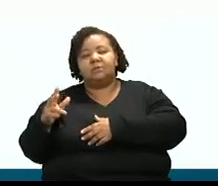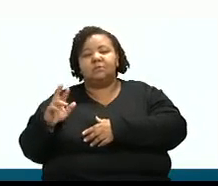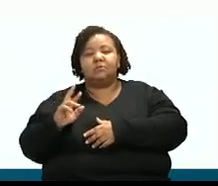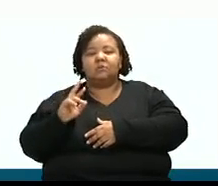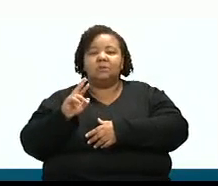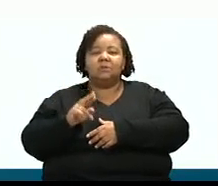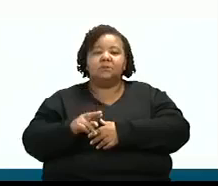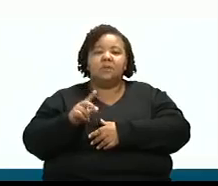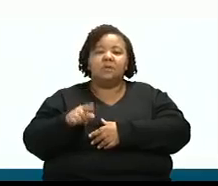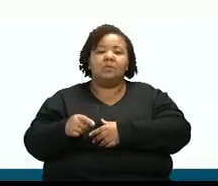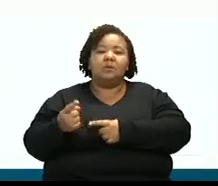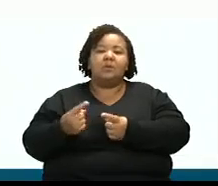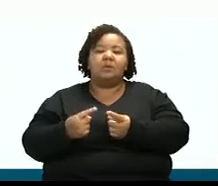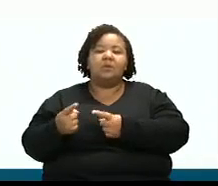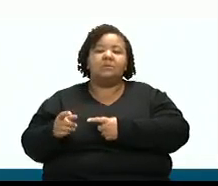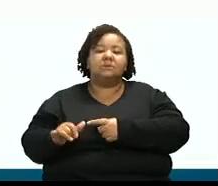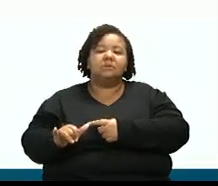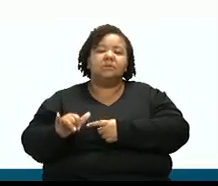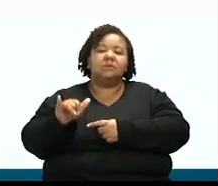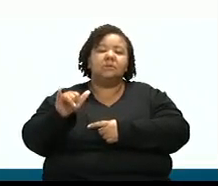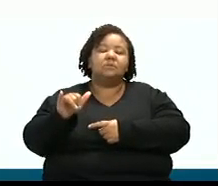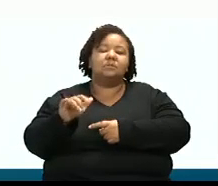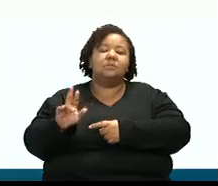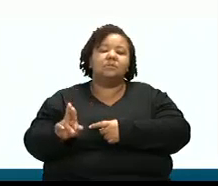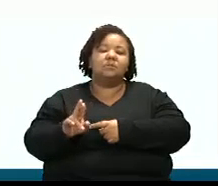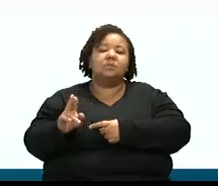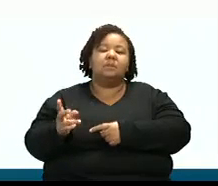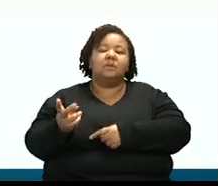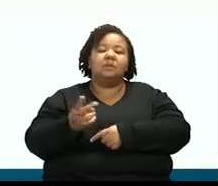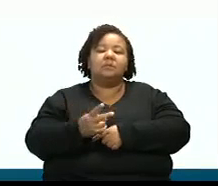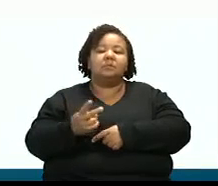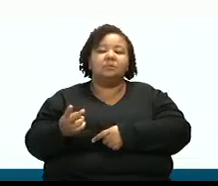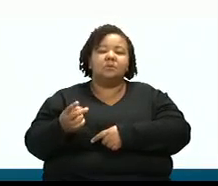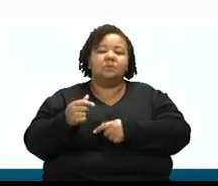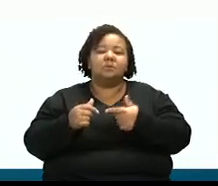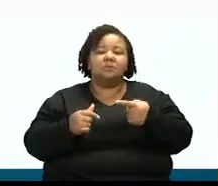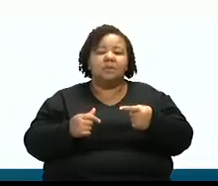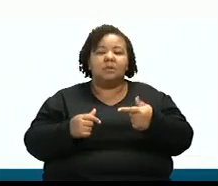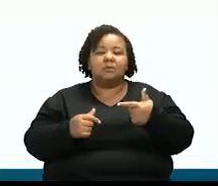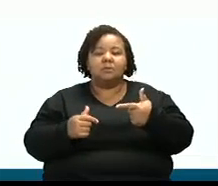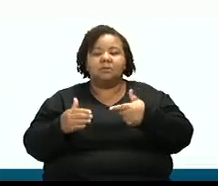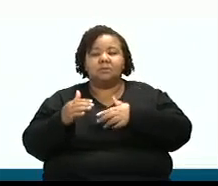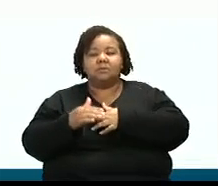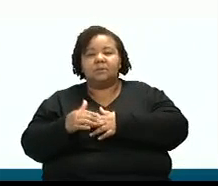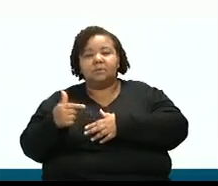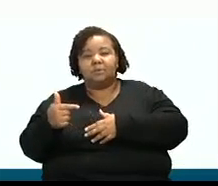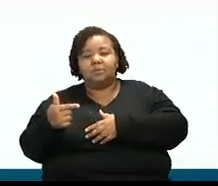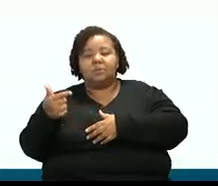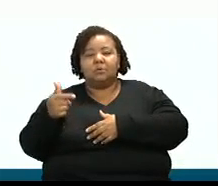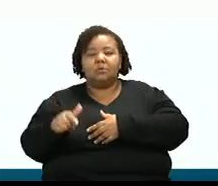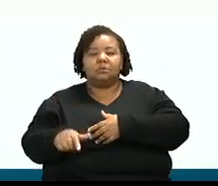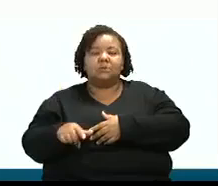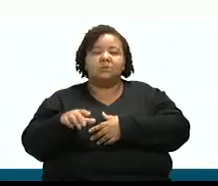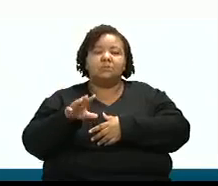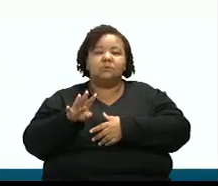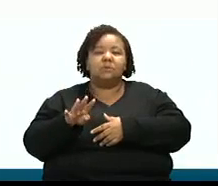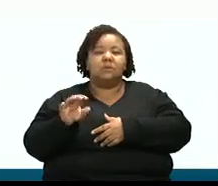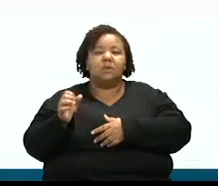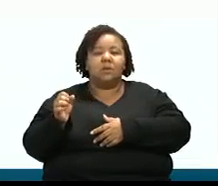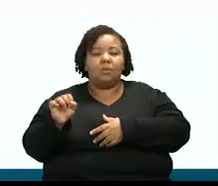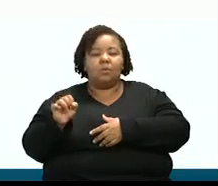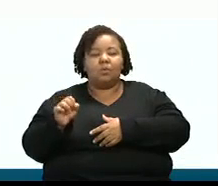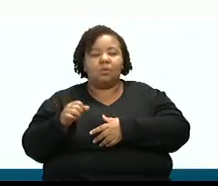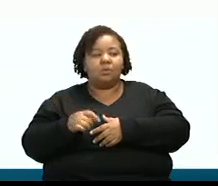em relação a y, aplicando os dois extremos de menos 2 a 2 e obtendo o fluxo de 48.